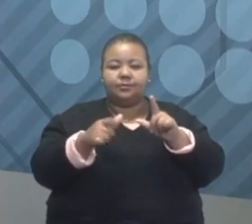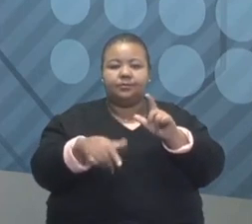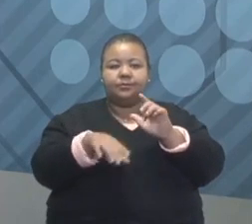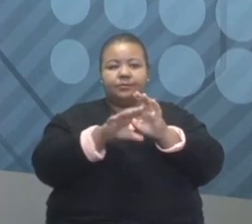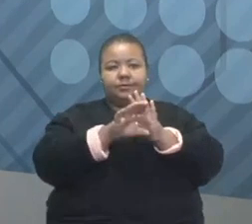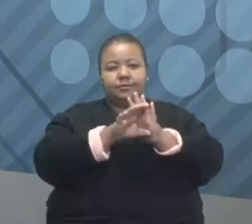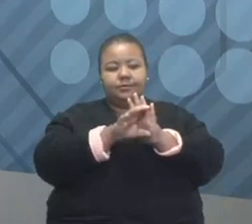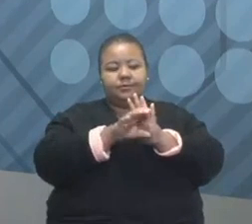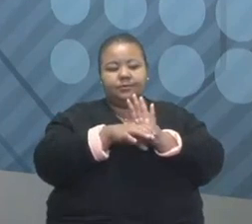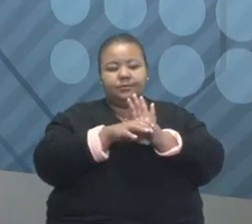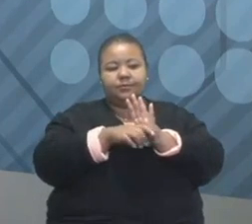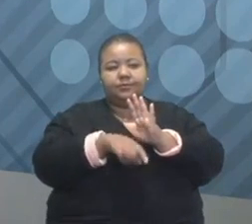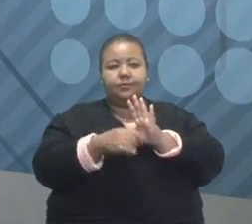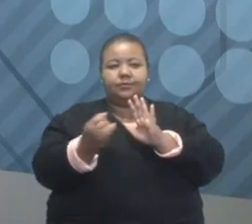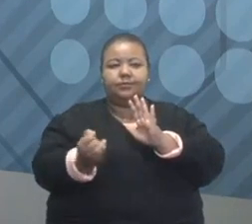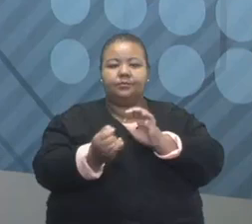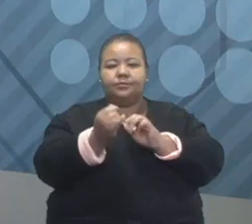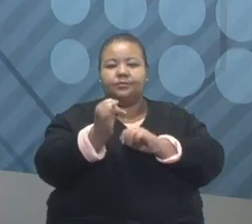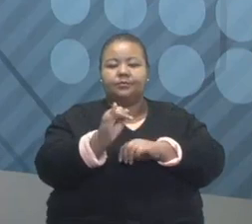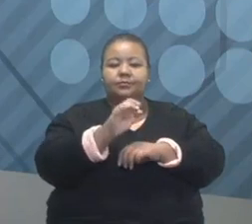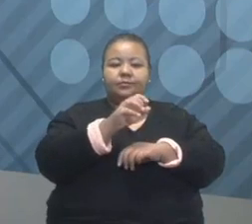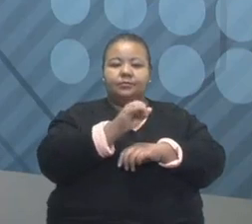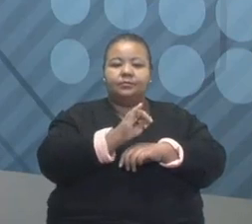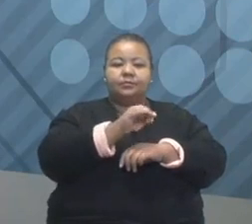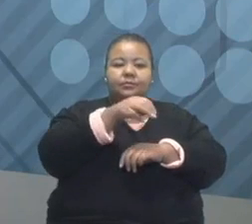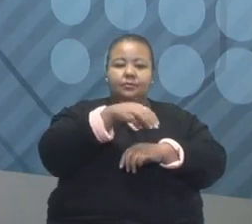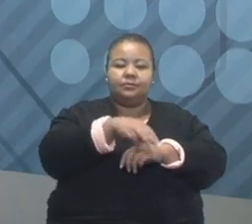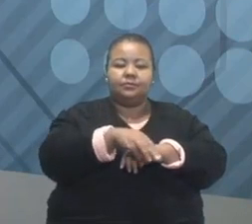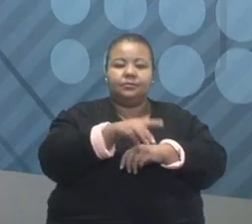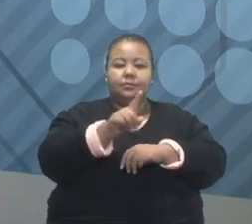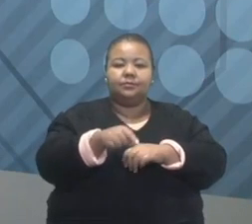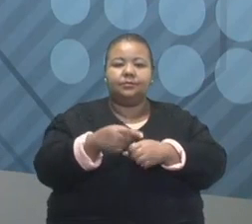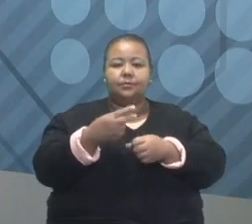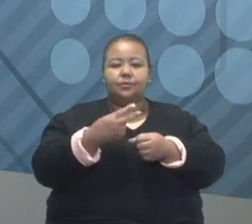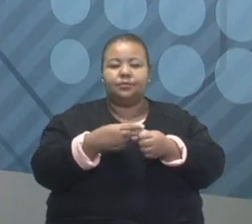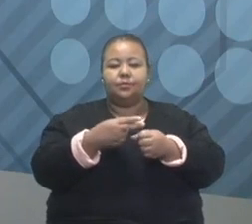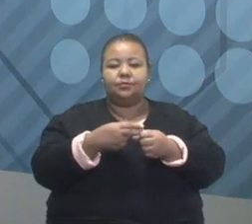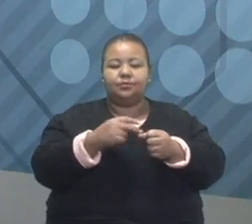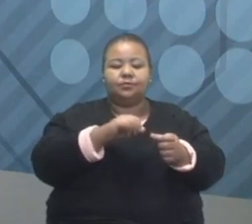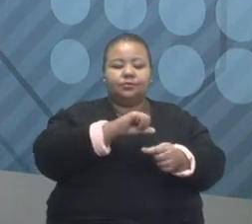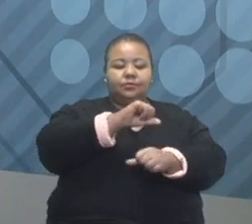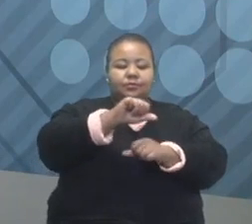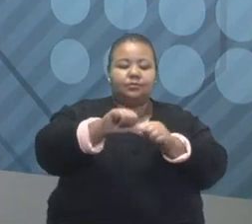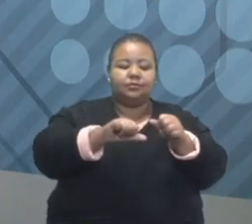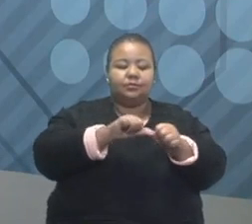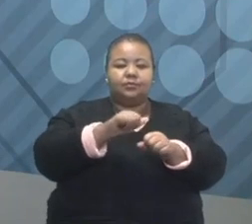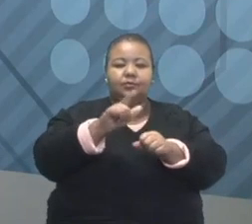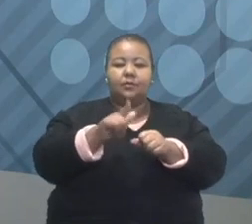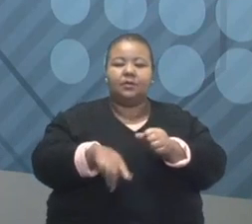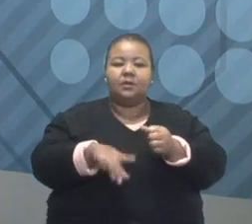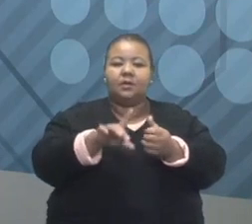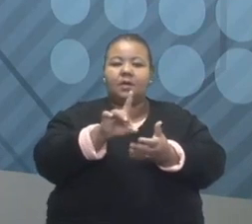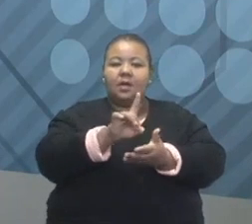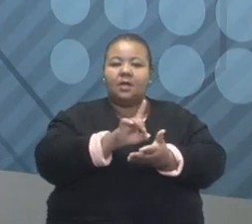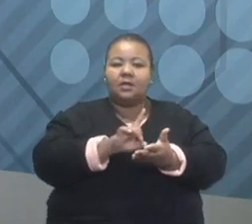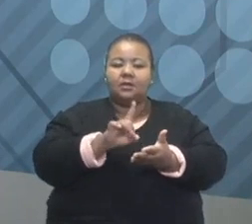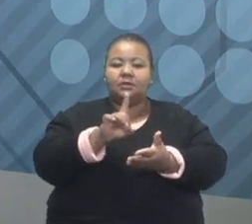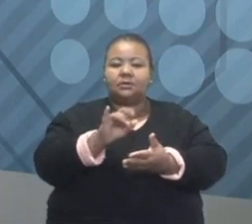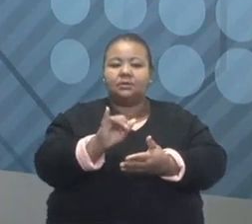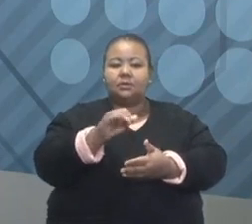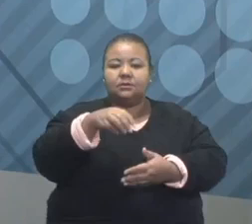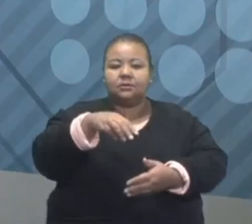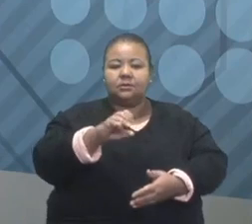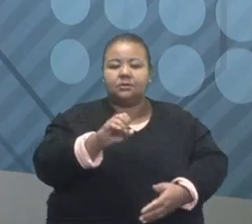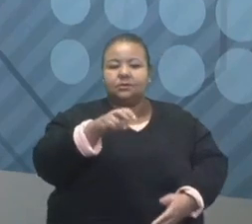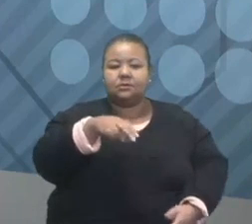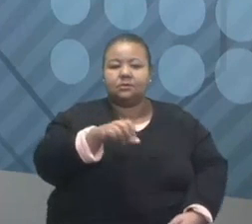envolve tanto a imagem quanto o núcleo de uma transformação linear é a dimensão. A dimensão ela está relacionada ao